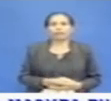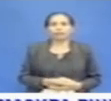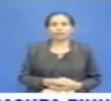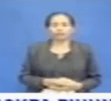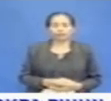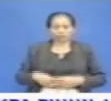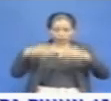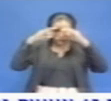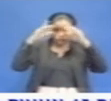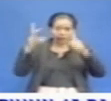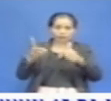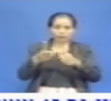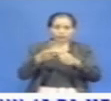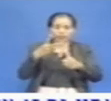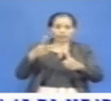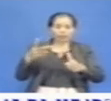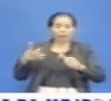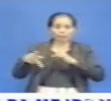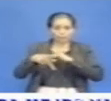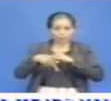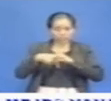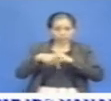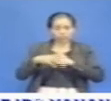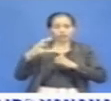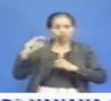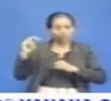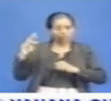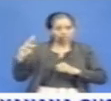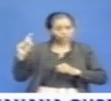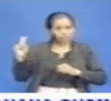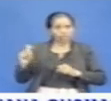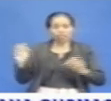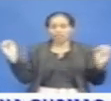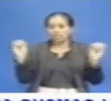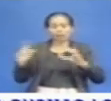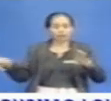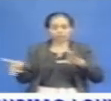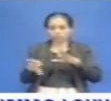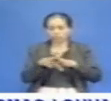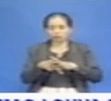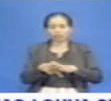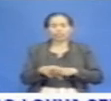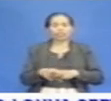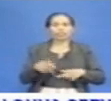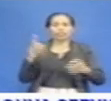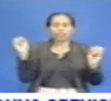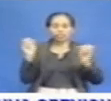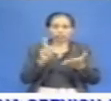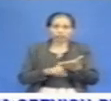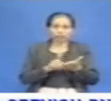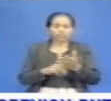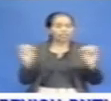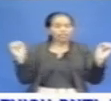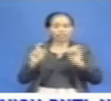vice-chefe bancada CNRT, patrocínio Fernandes Ateten, bancada CNRT lá participa durante a destituição lá ia